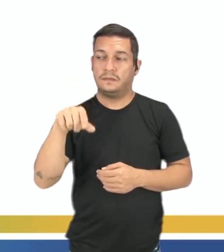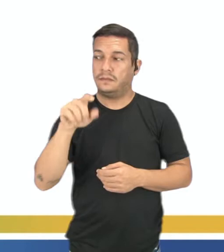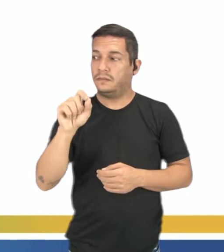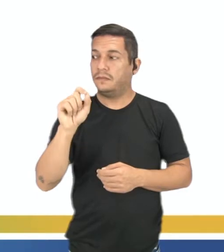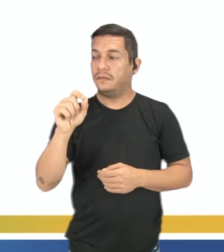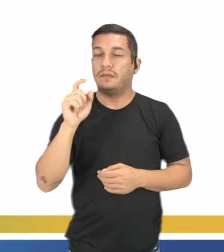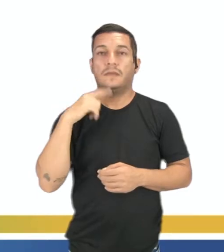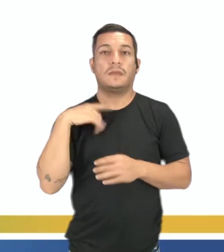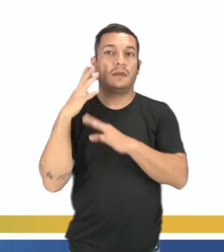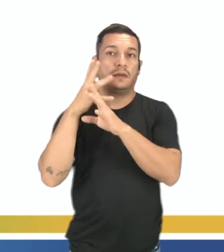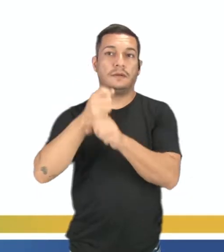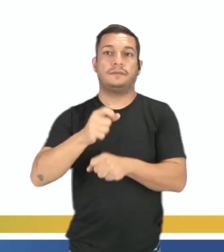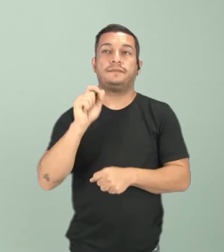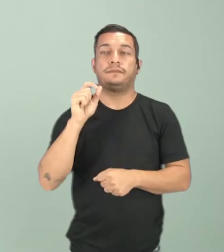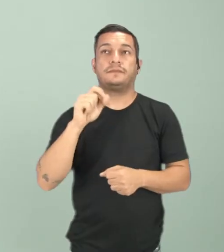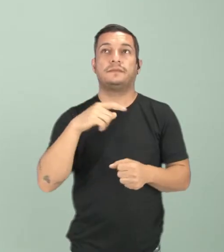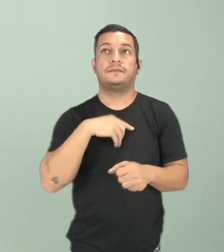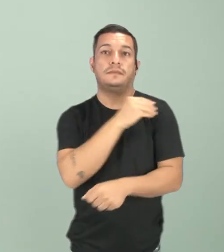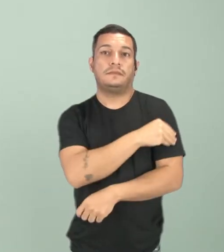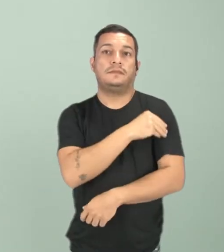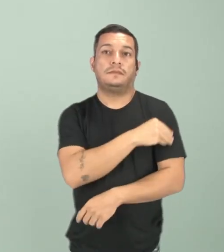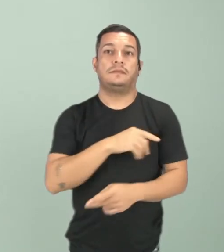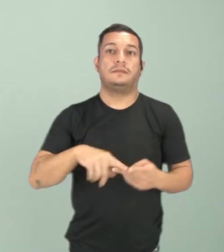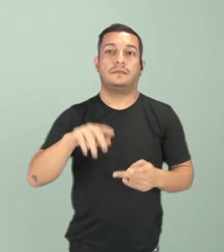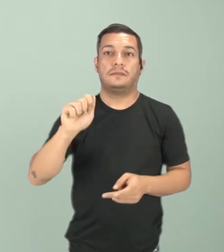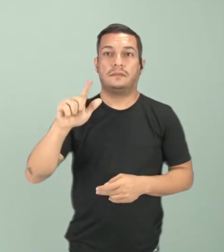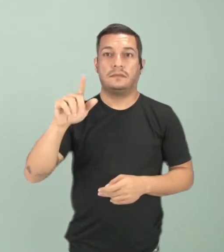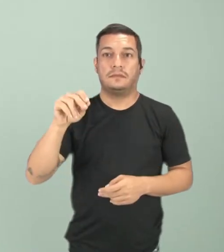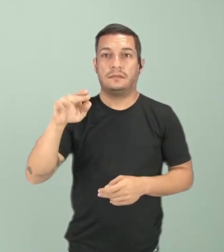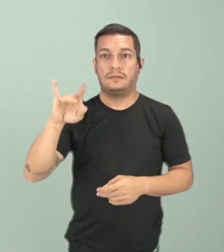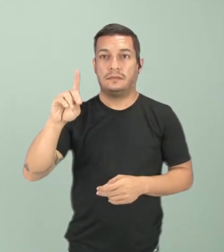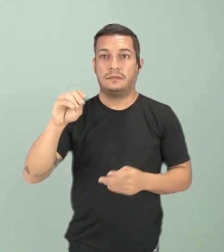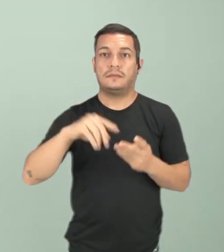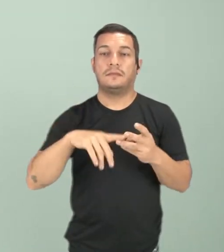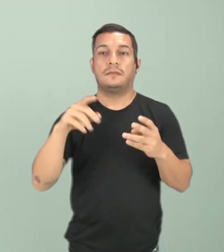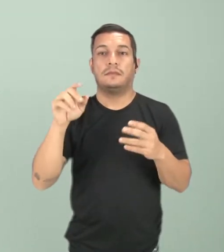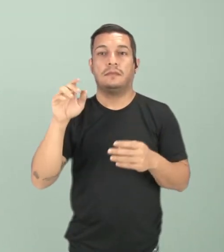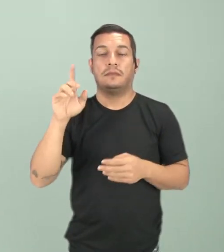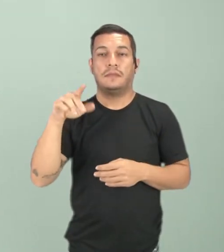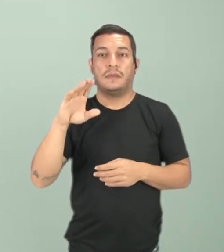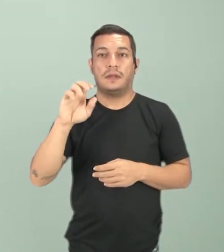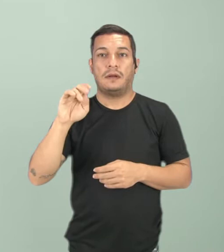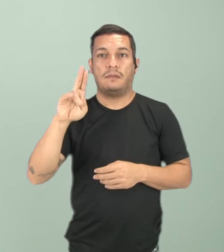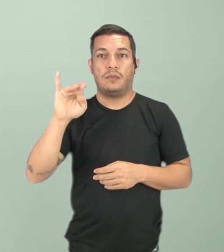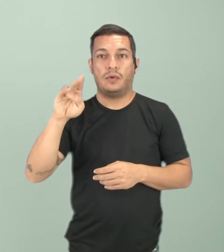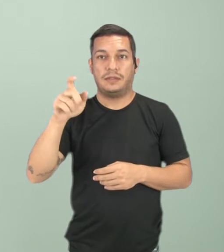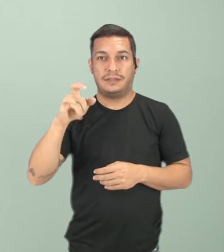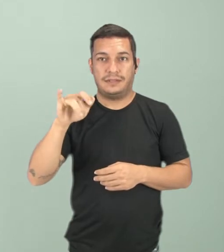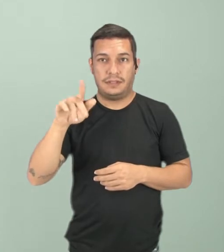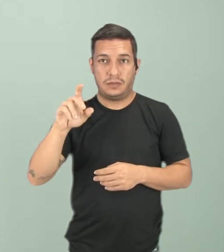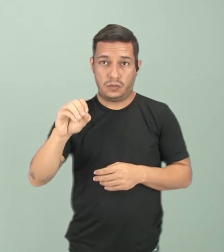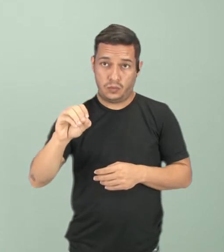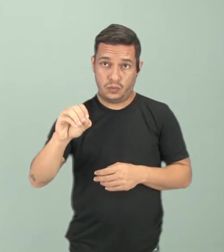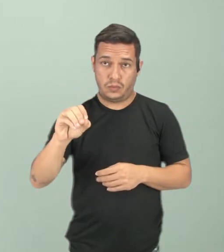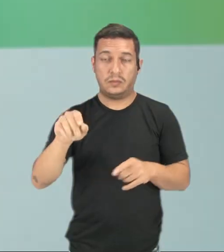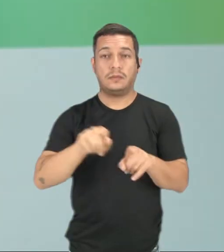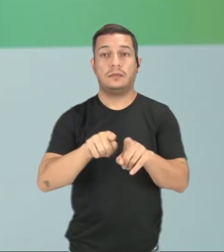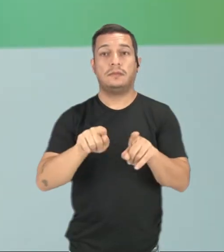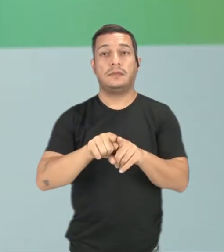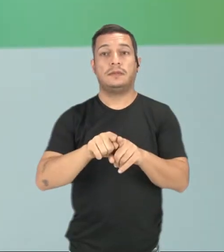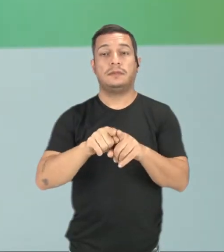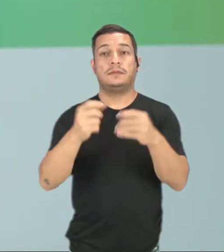nós só recapitulando a já falamos de álcool aldeído a ácido carboxílico falamos de